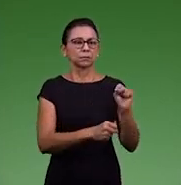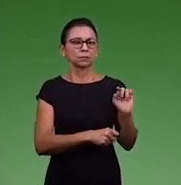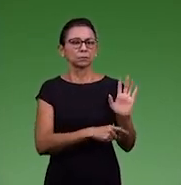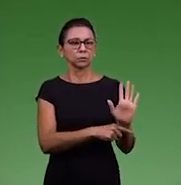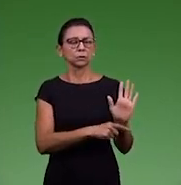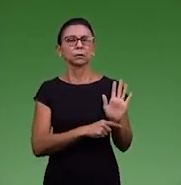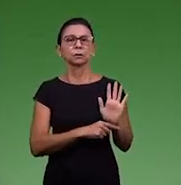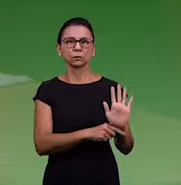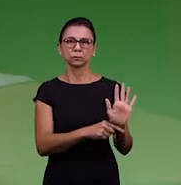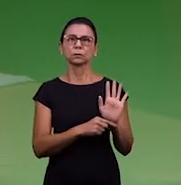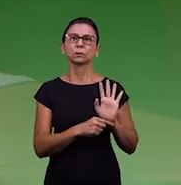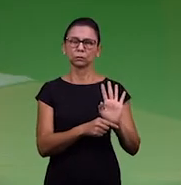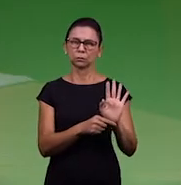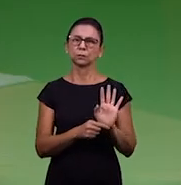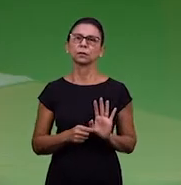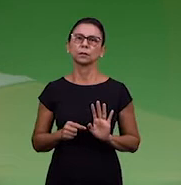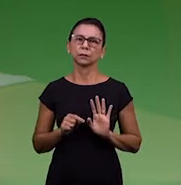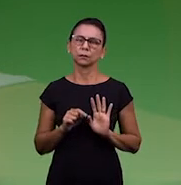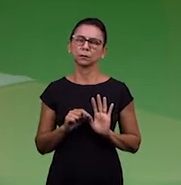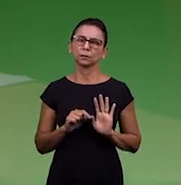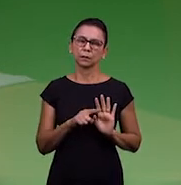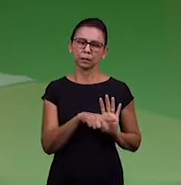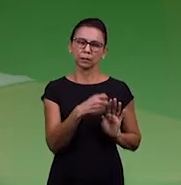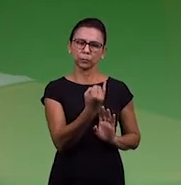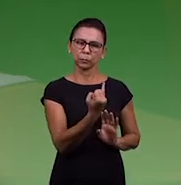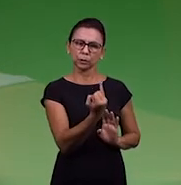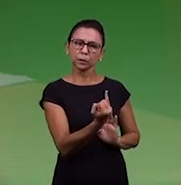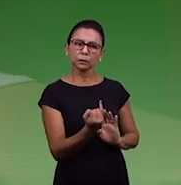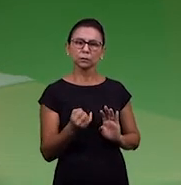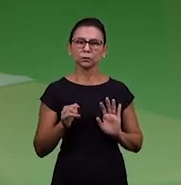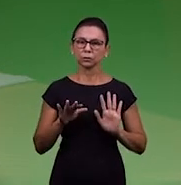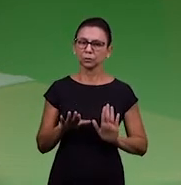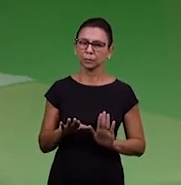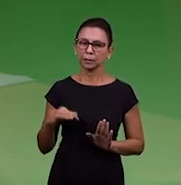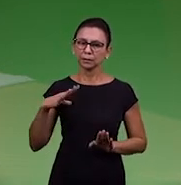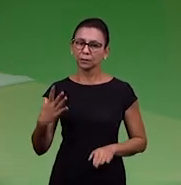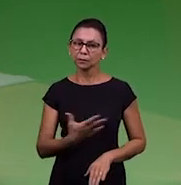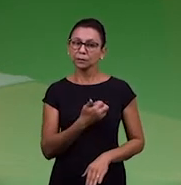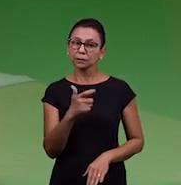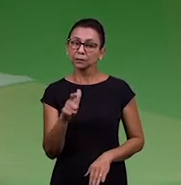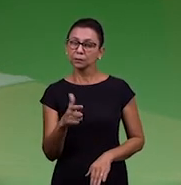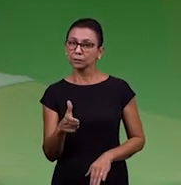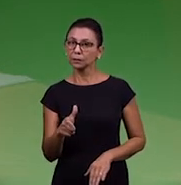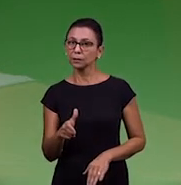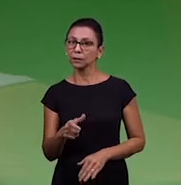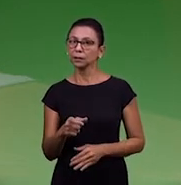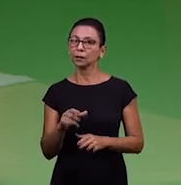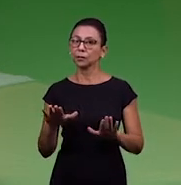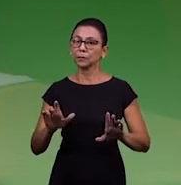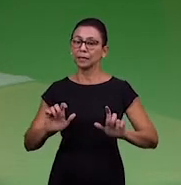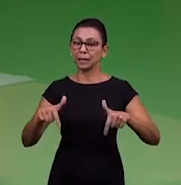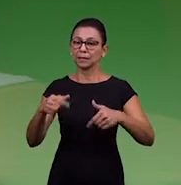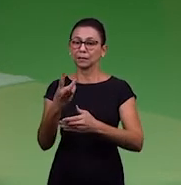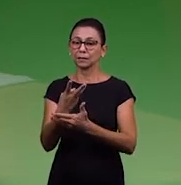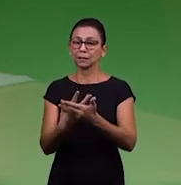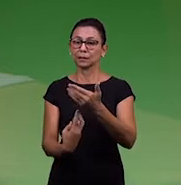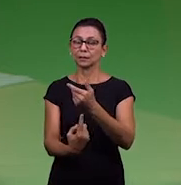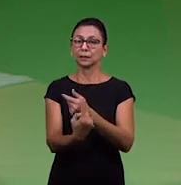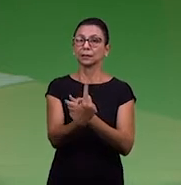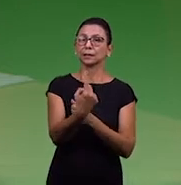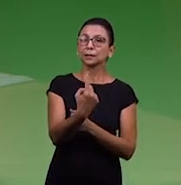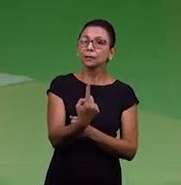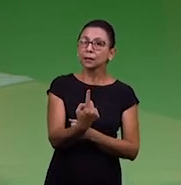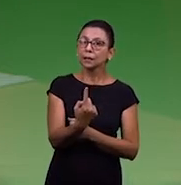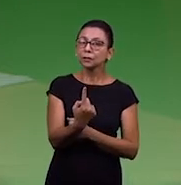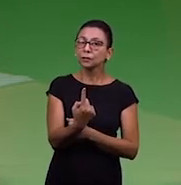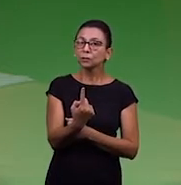pessoa, por ter qualidades para isso. Mas Deus é que vai providenciar. Está ali a ação da Trindade para que o homem retorne de onde